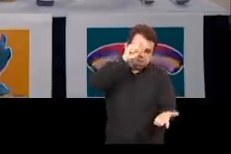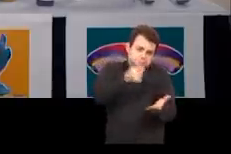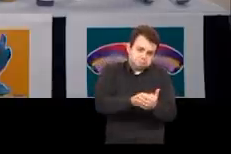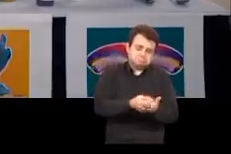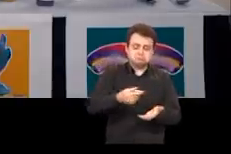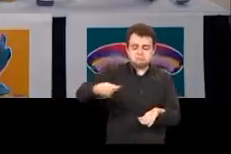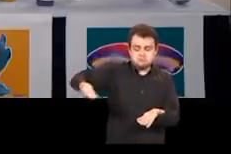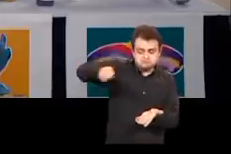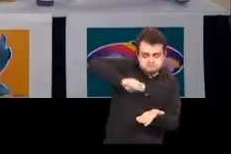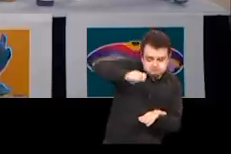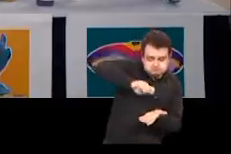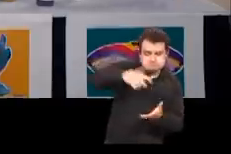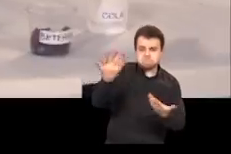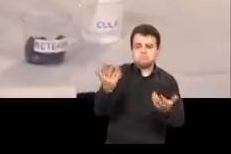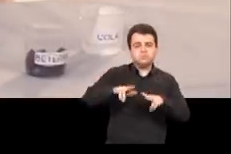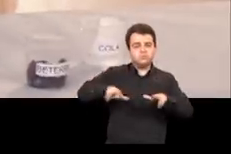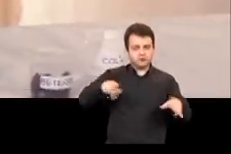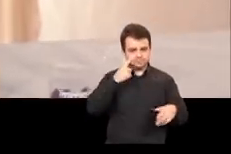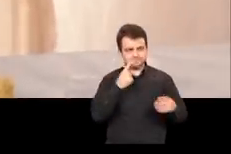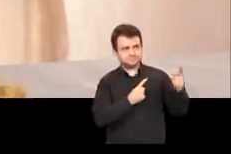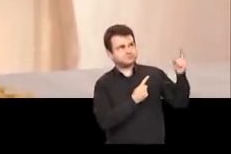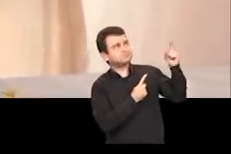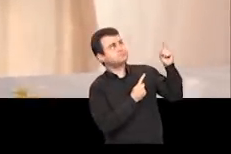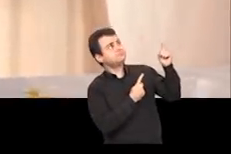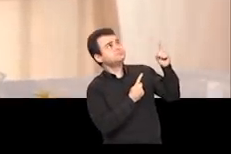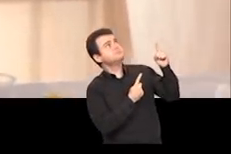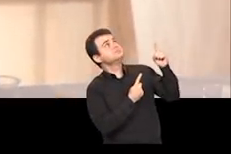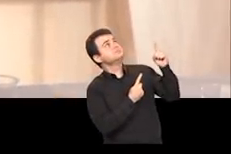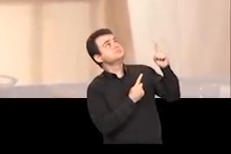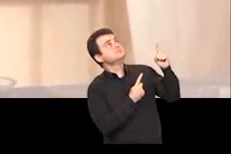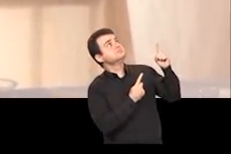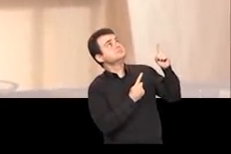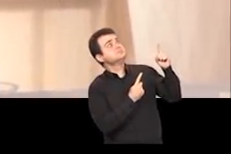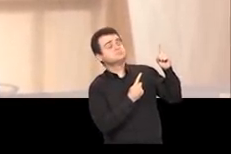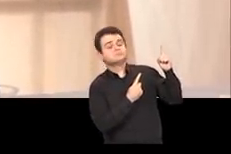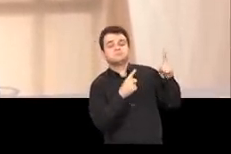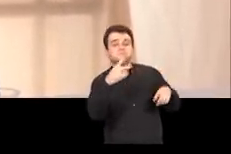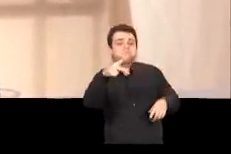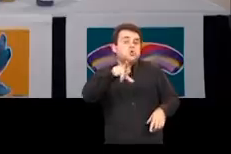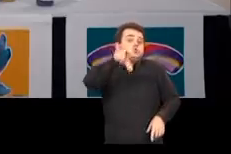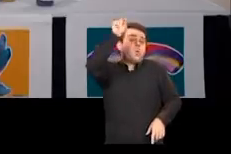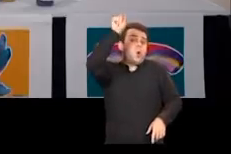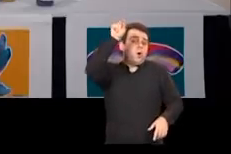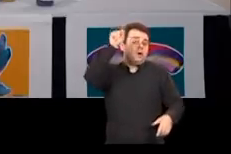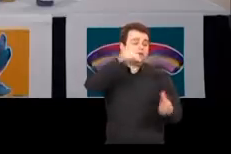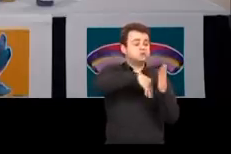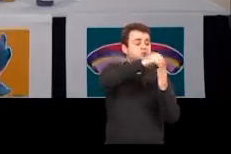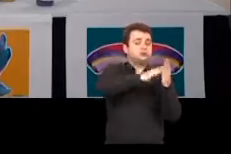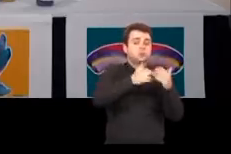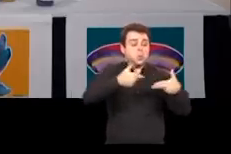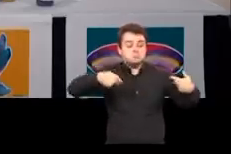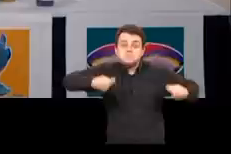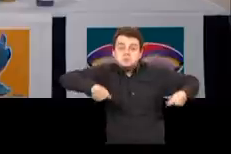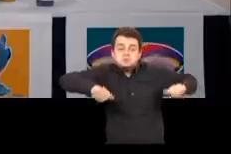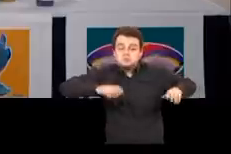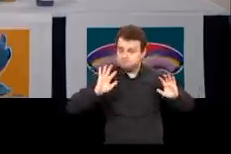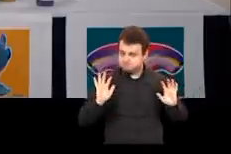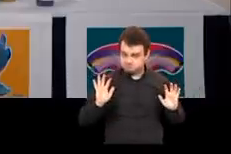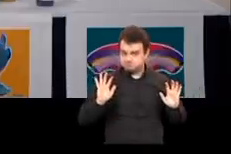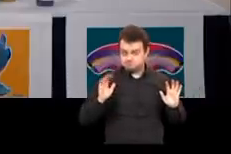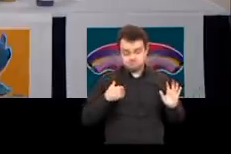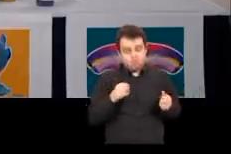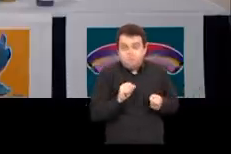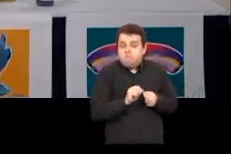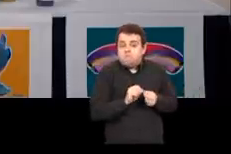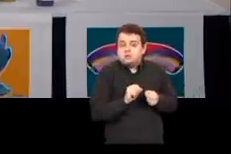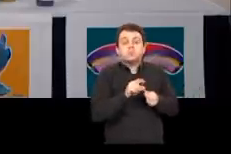colheres de várias medidas de acordo com a quantidade de tinta que vocês vão precisar. Eu compus apenas a